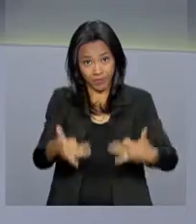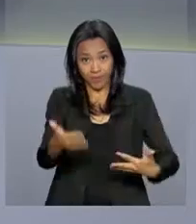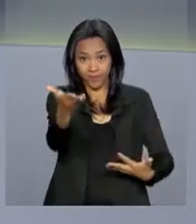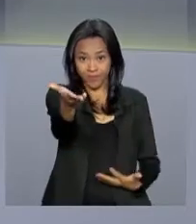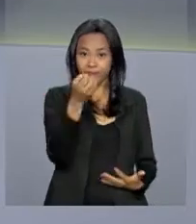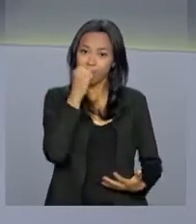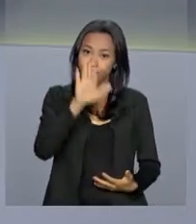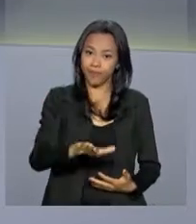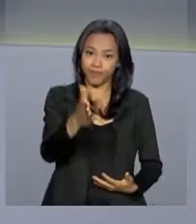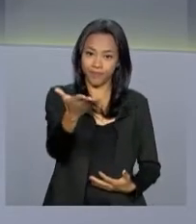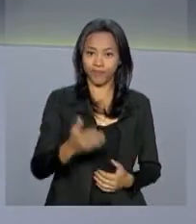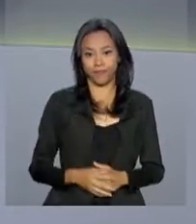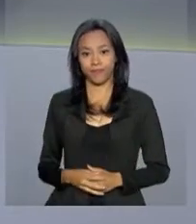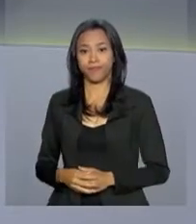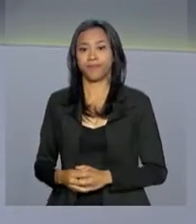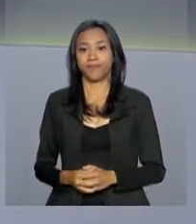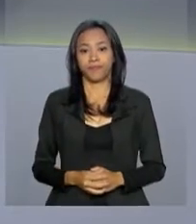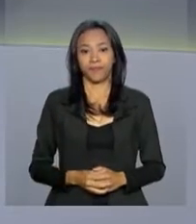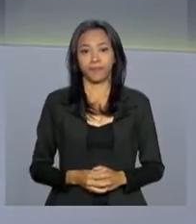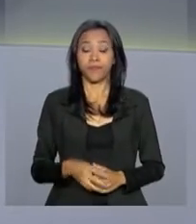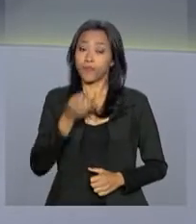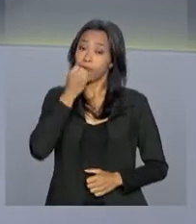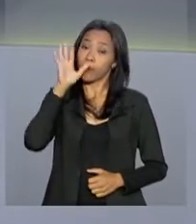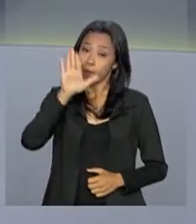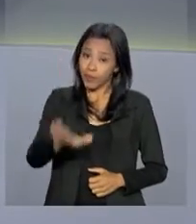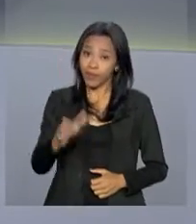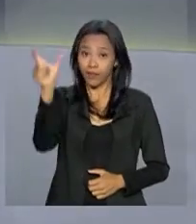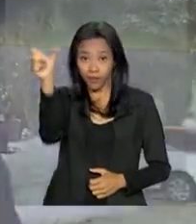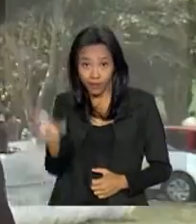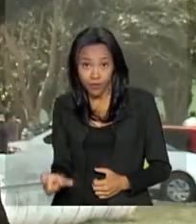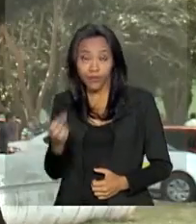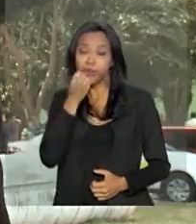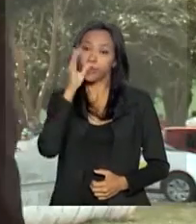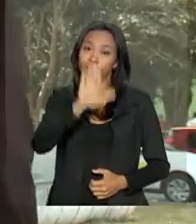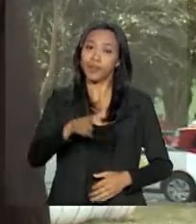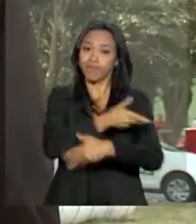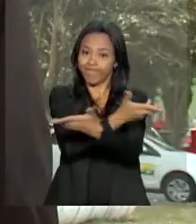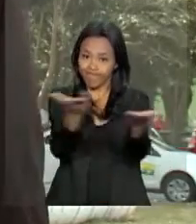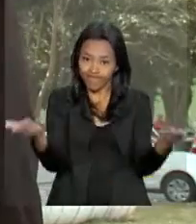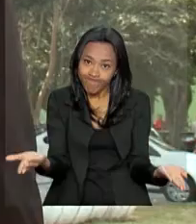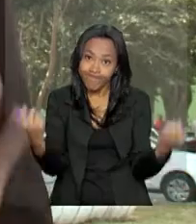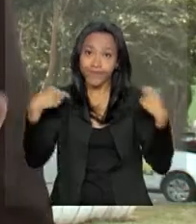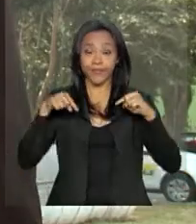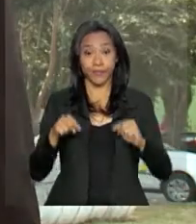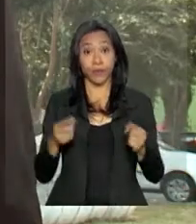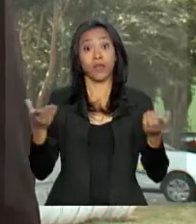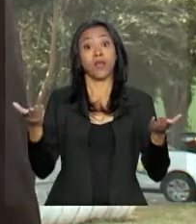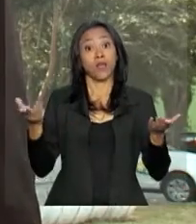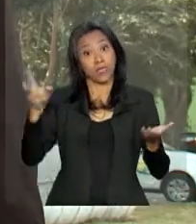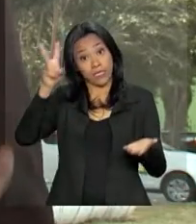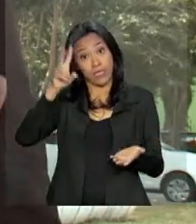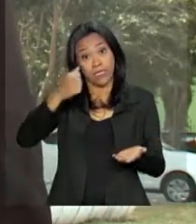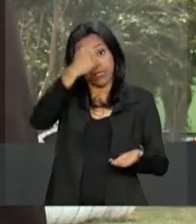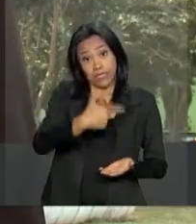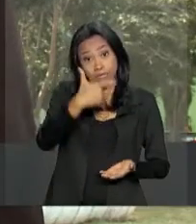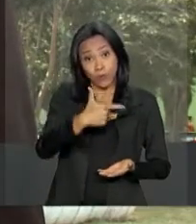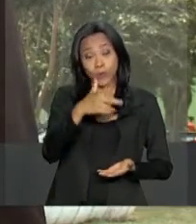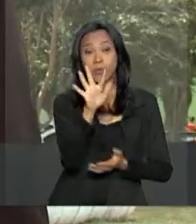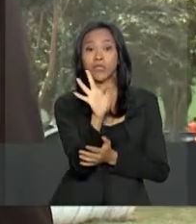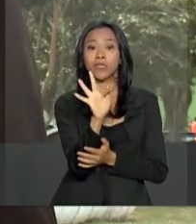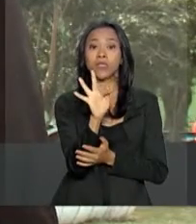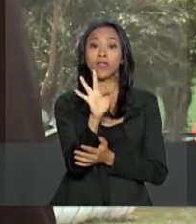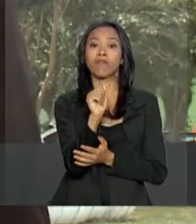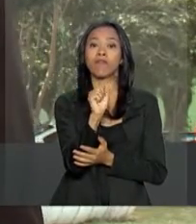você boa tarde renata batalha boa tarde a todos pois é renata nesta segunda fase que vai até o dia